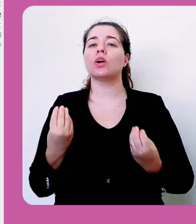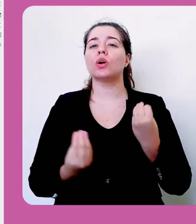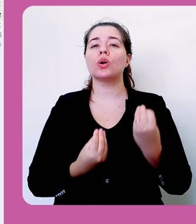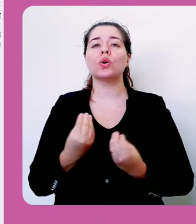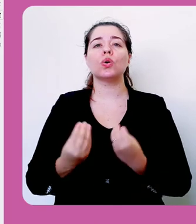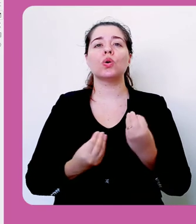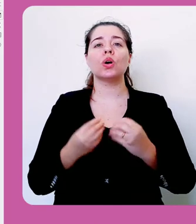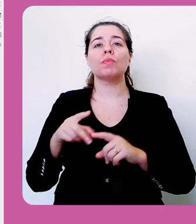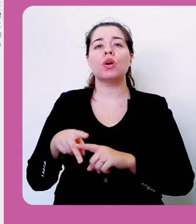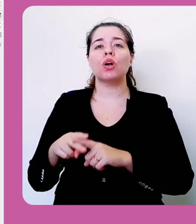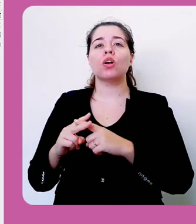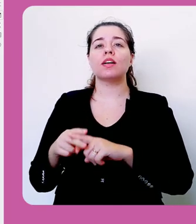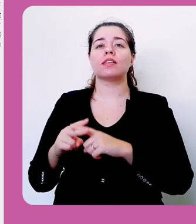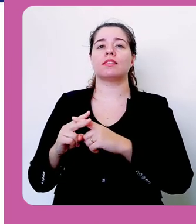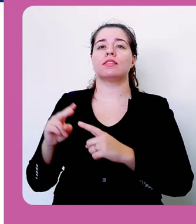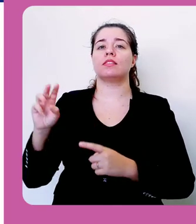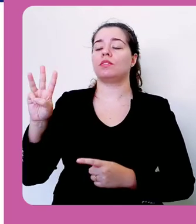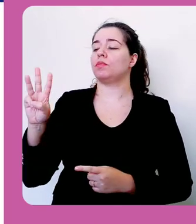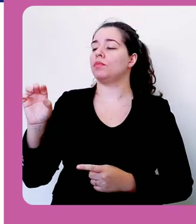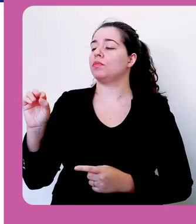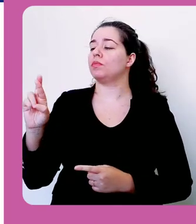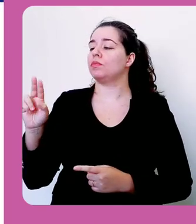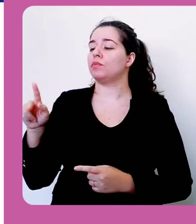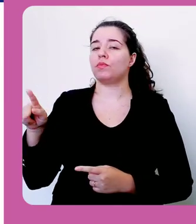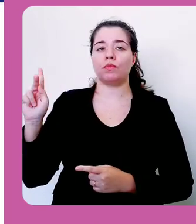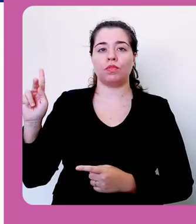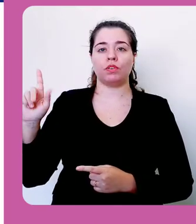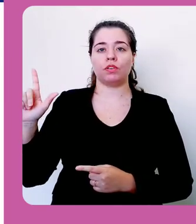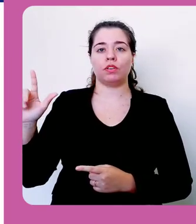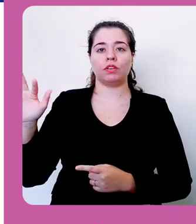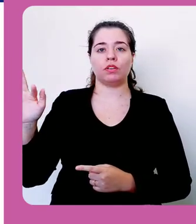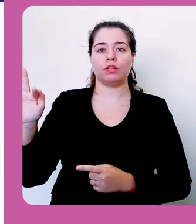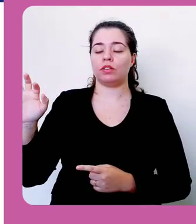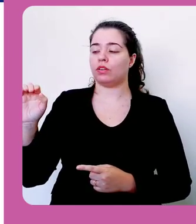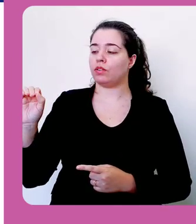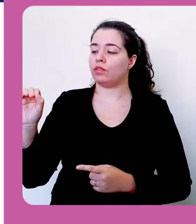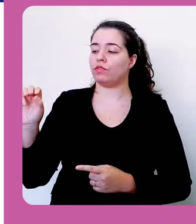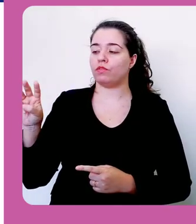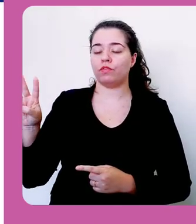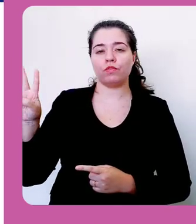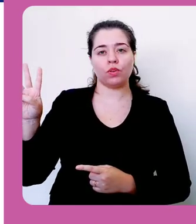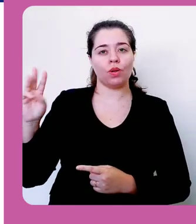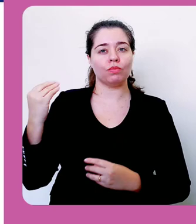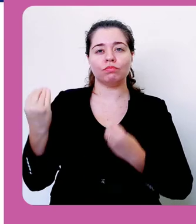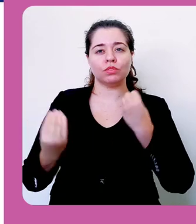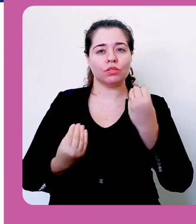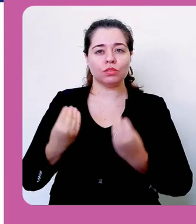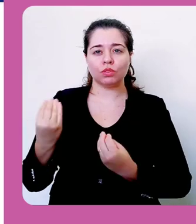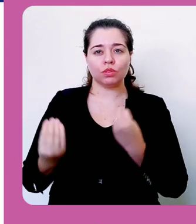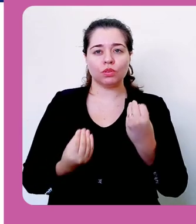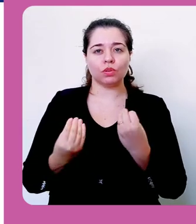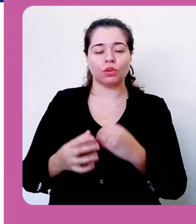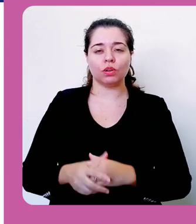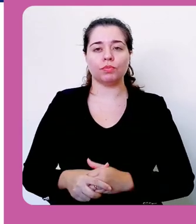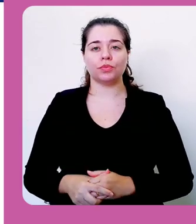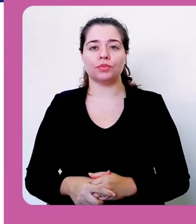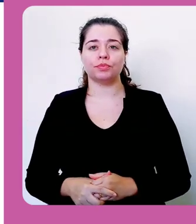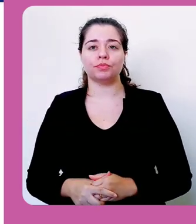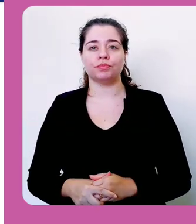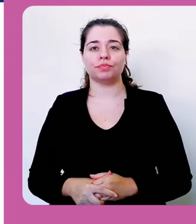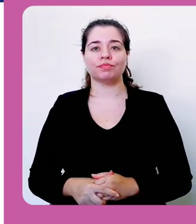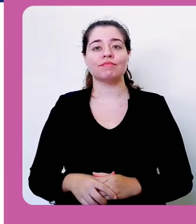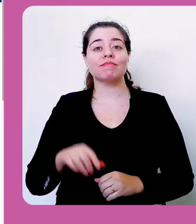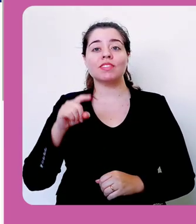interessante, pessoal. Você tem vários tipos de marcações que você